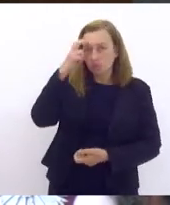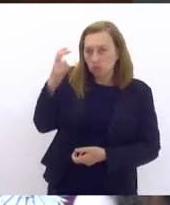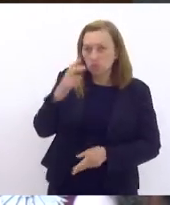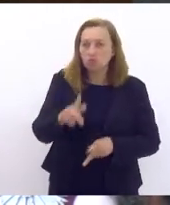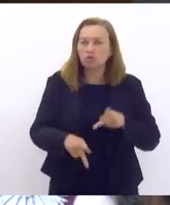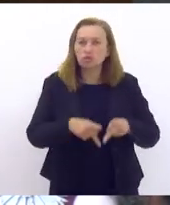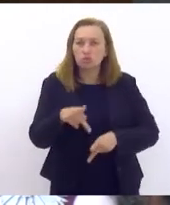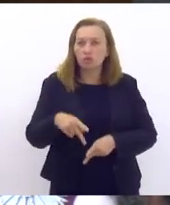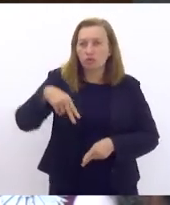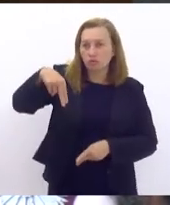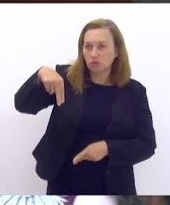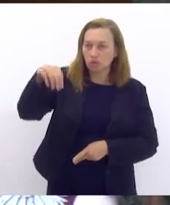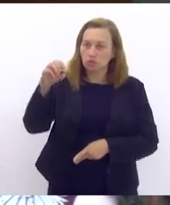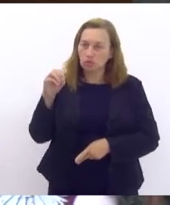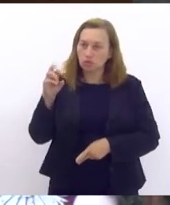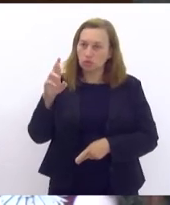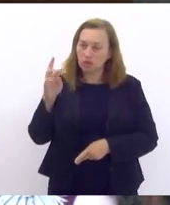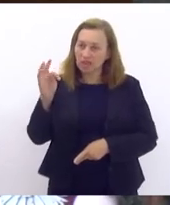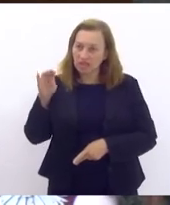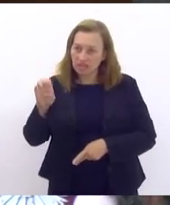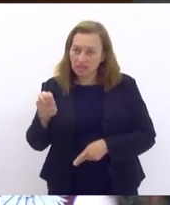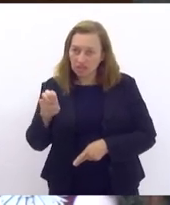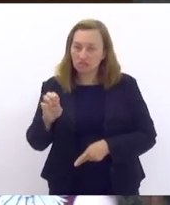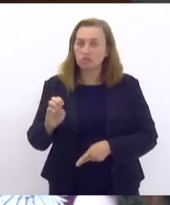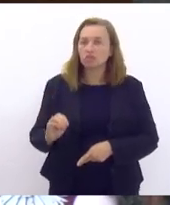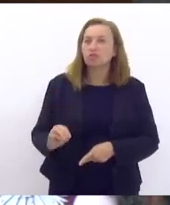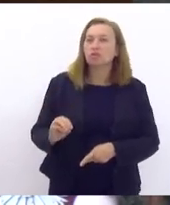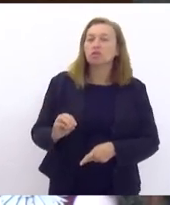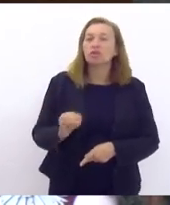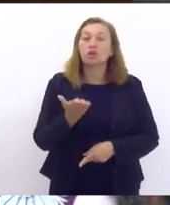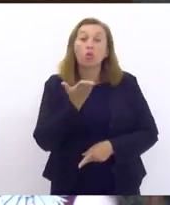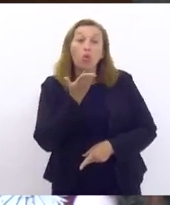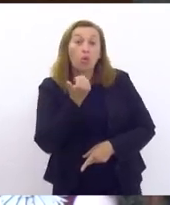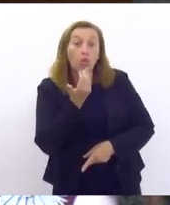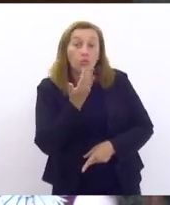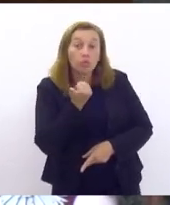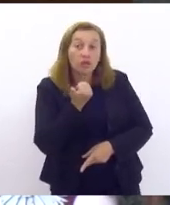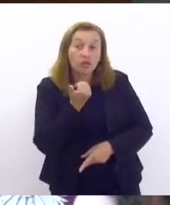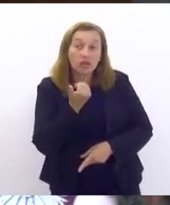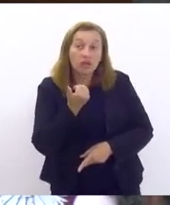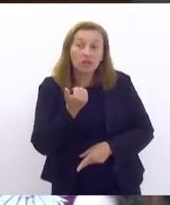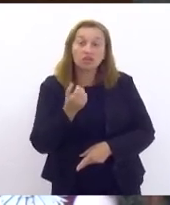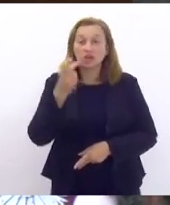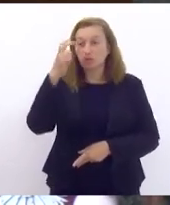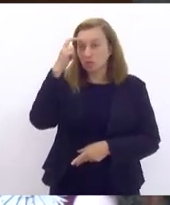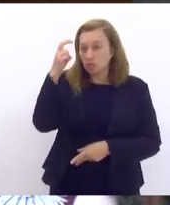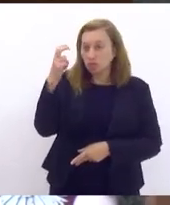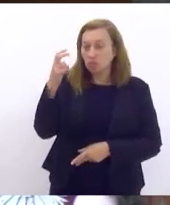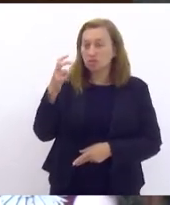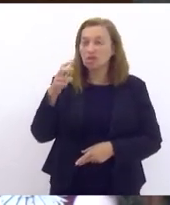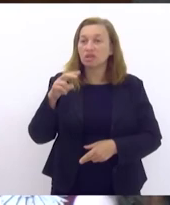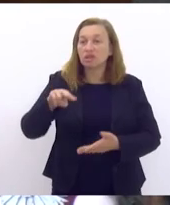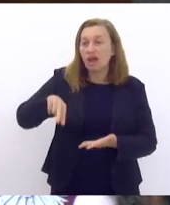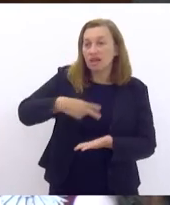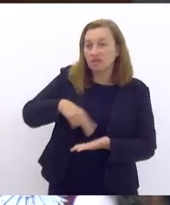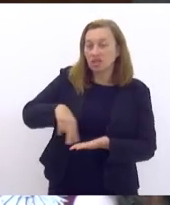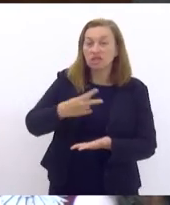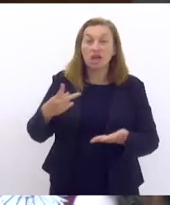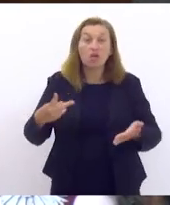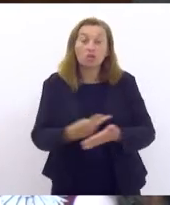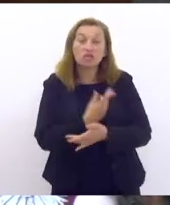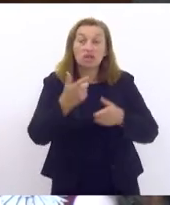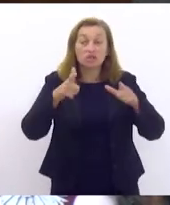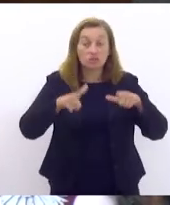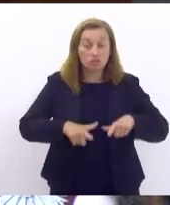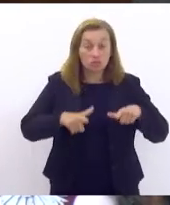povo nordestino através da sua gastronomia, através das manifestações culturais e populares que acontecem